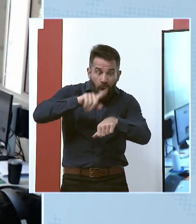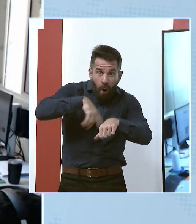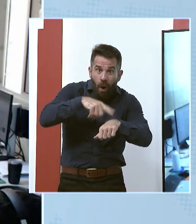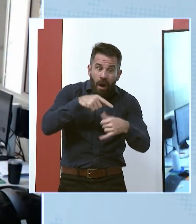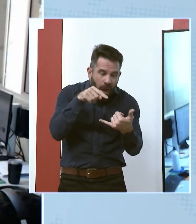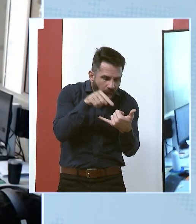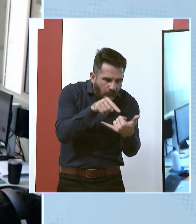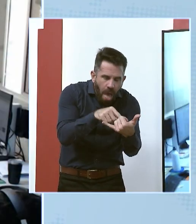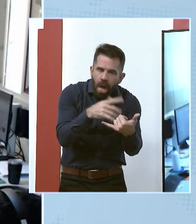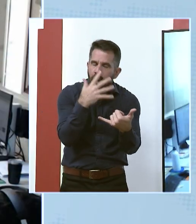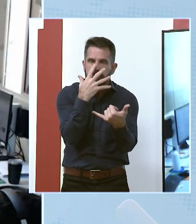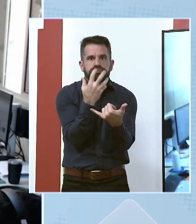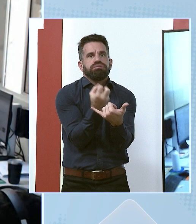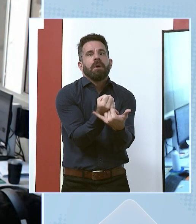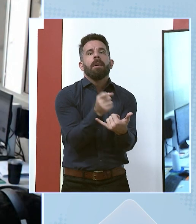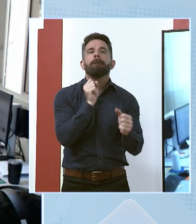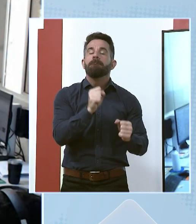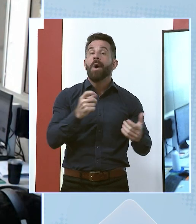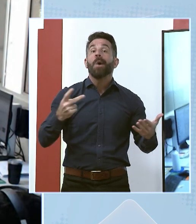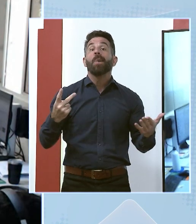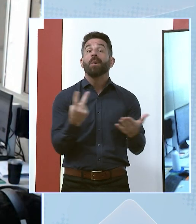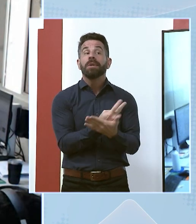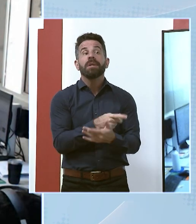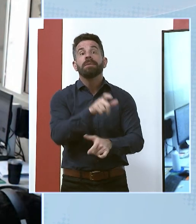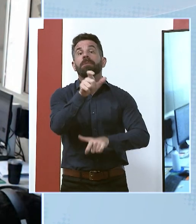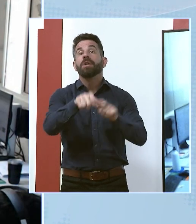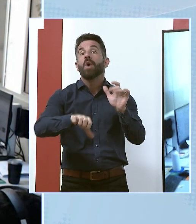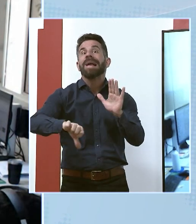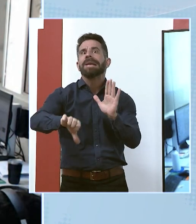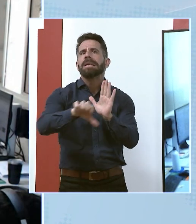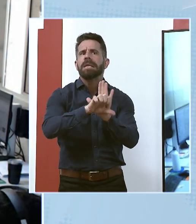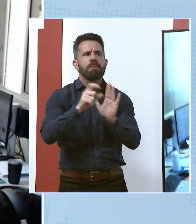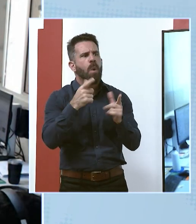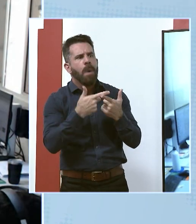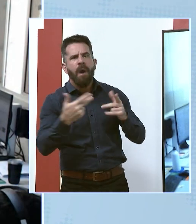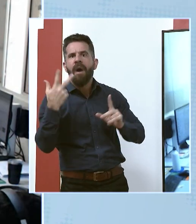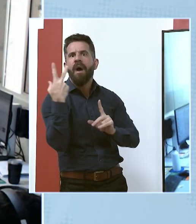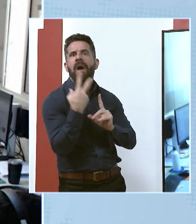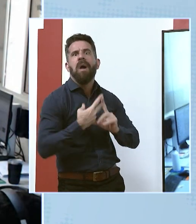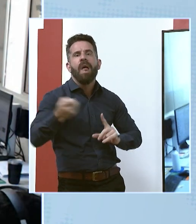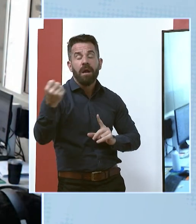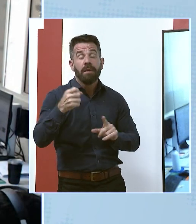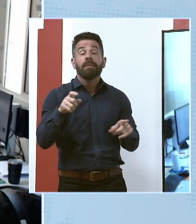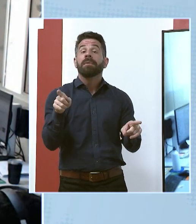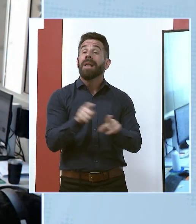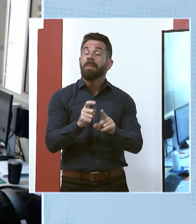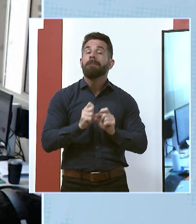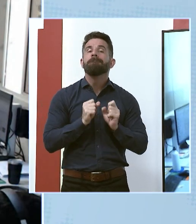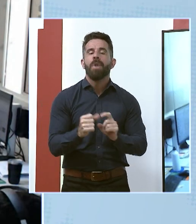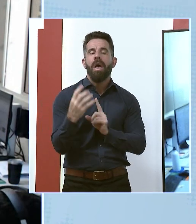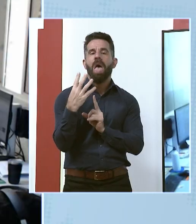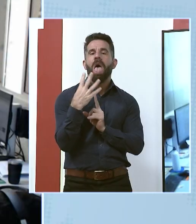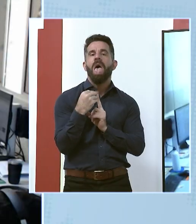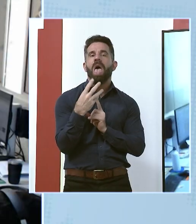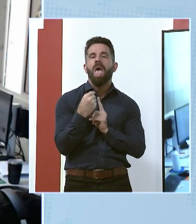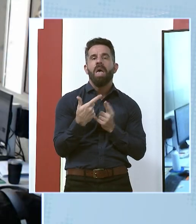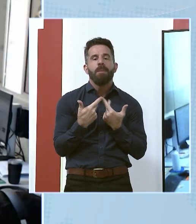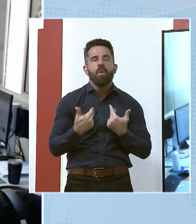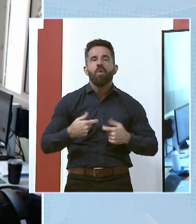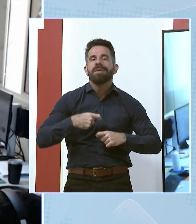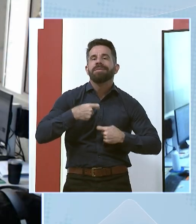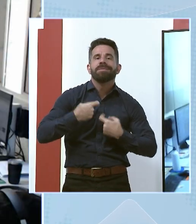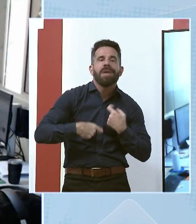jovens ficam mais vulneráveis a criminosos. Um dos dados que mais preocupam é o da violência sexual. 43%